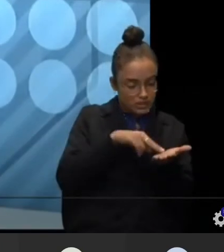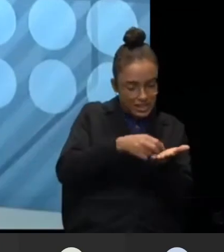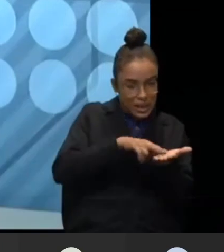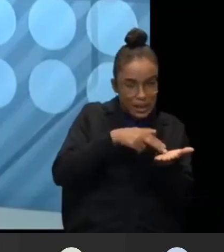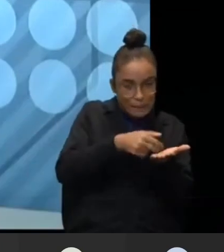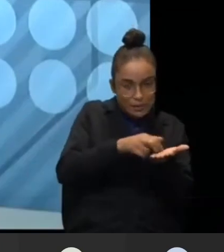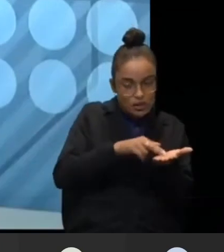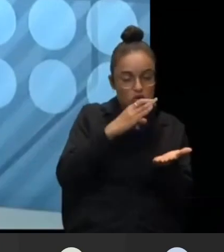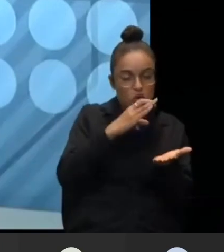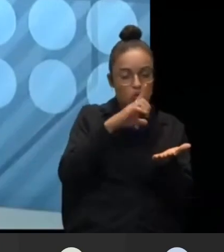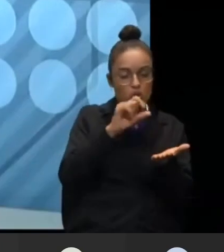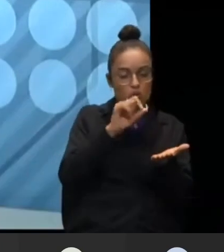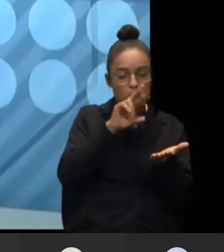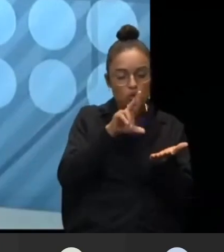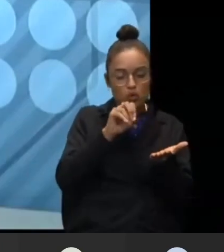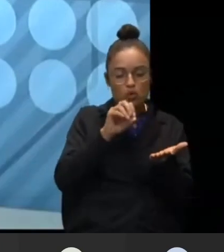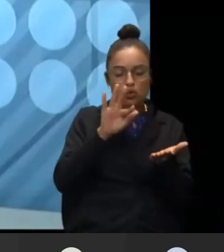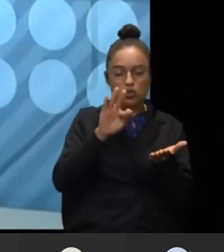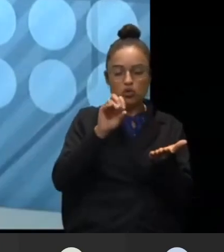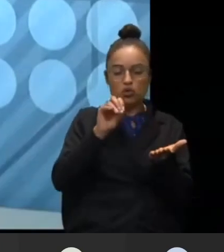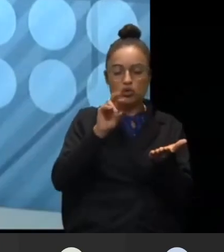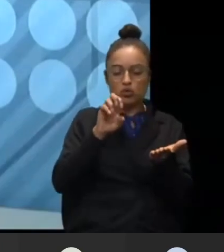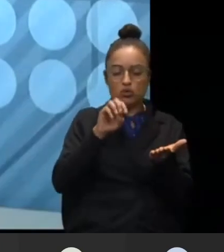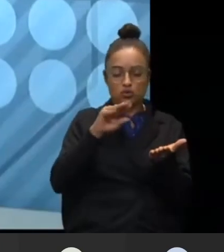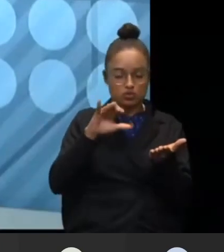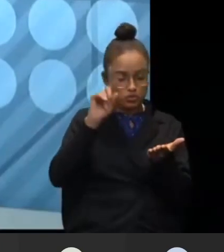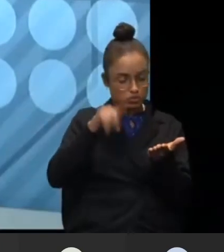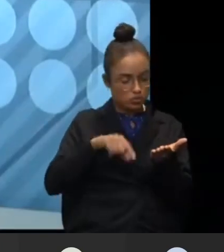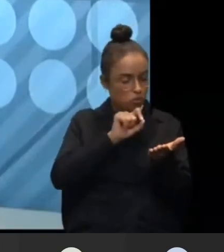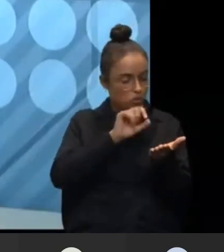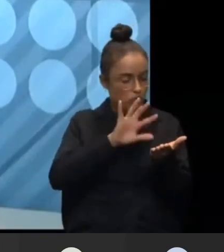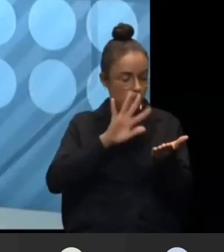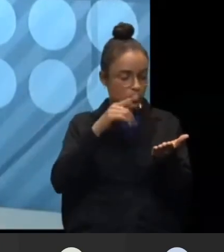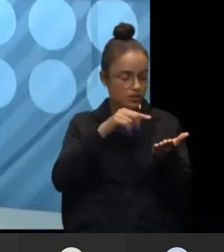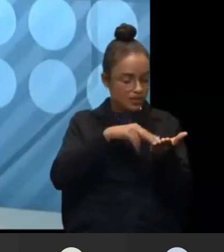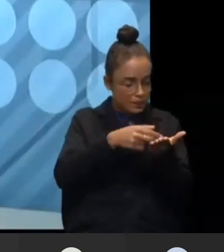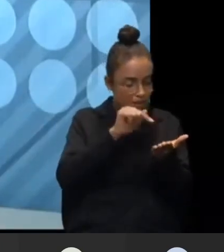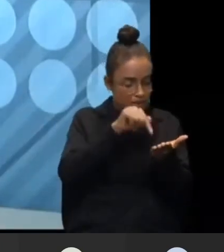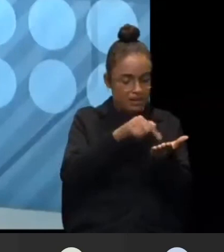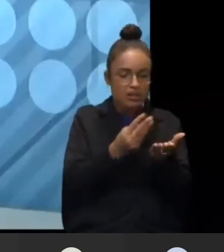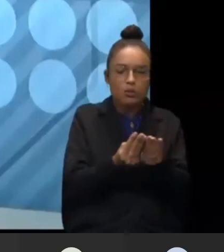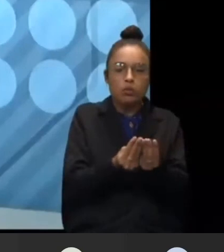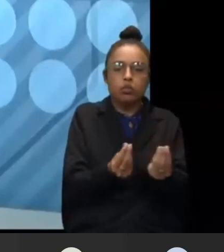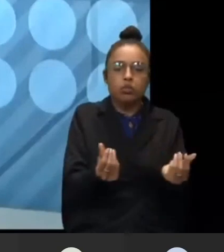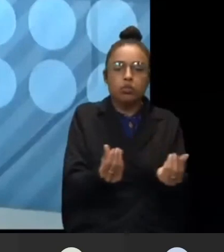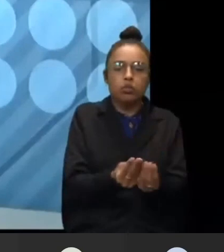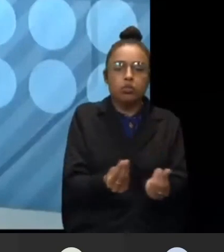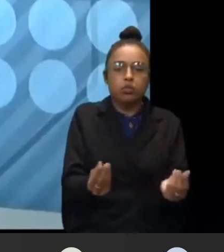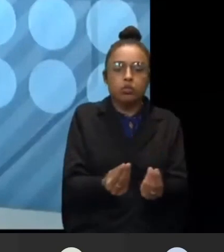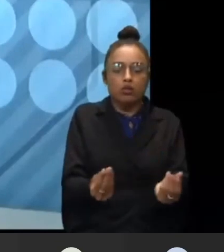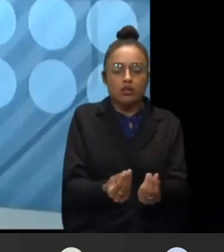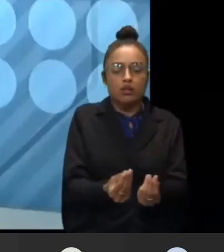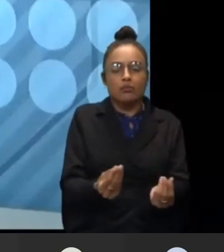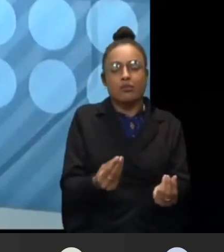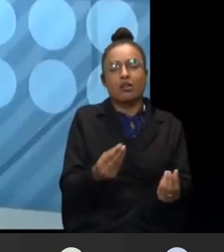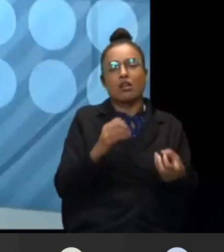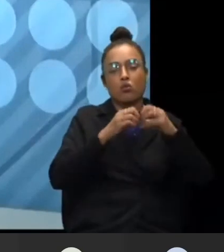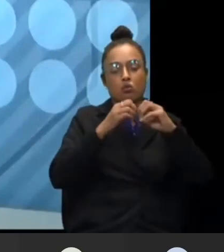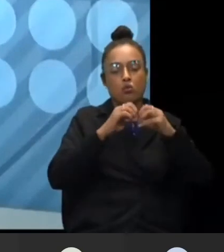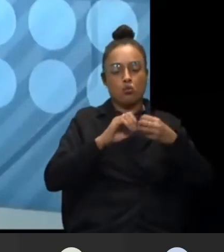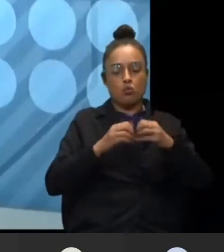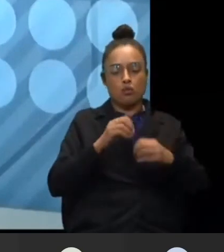solubilização, ele é um solvente apolar, então vai auxiliar na solubilização dos compostos apolares. Já